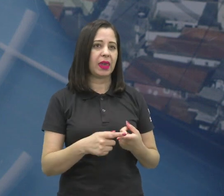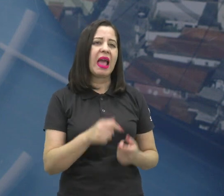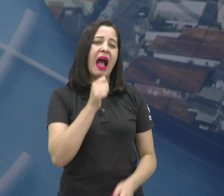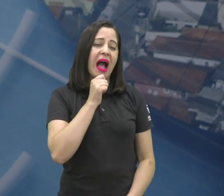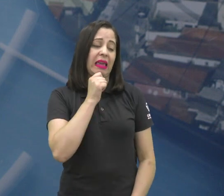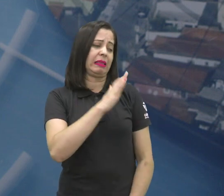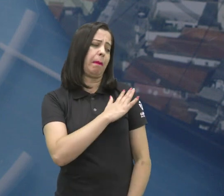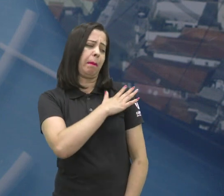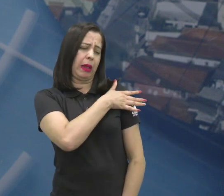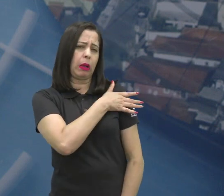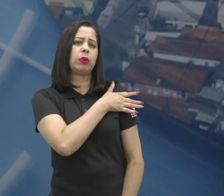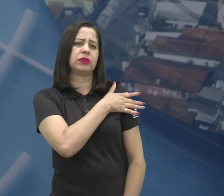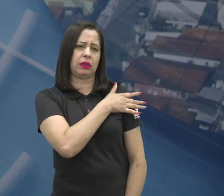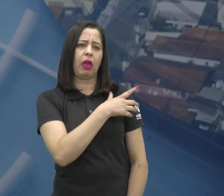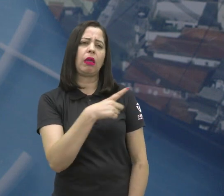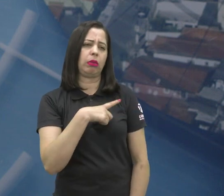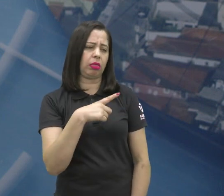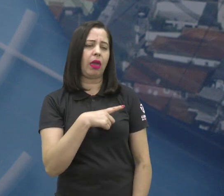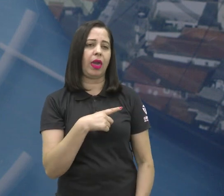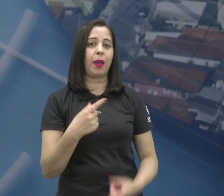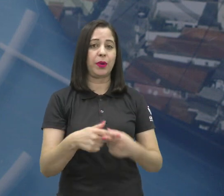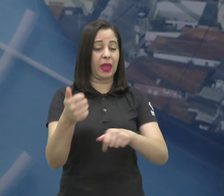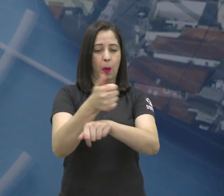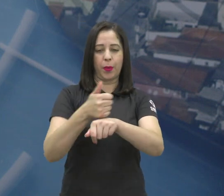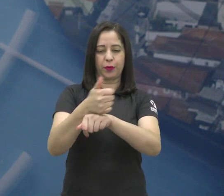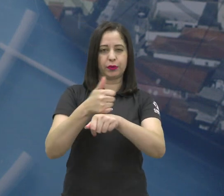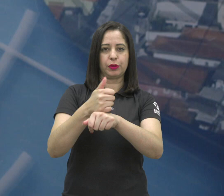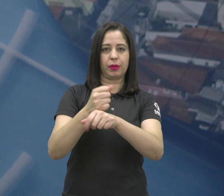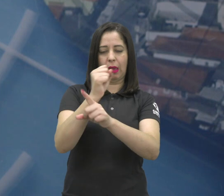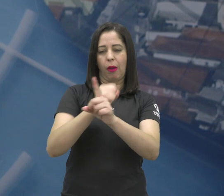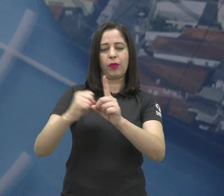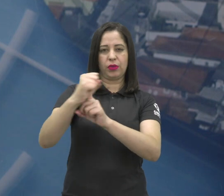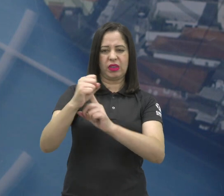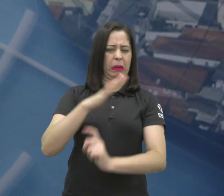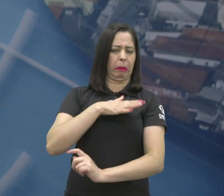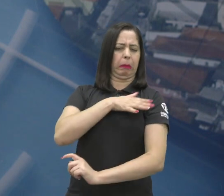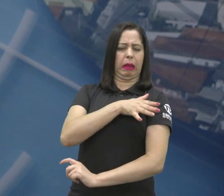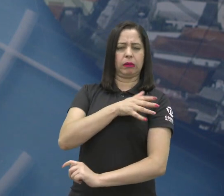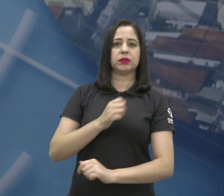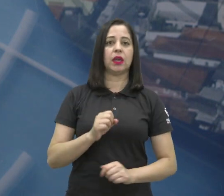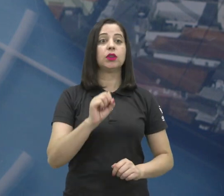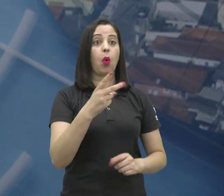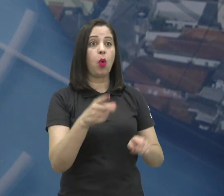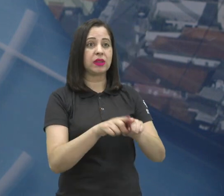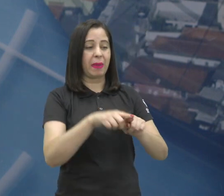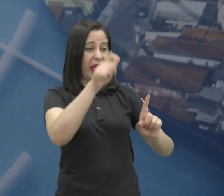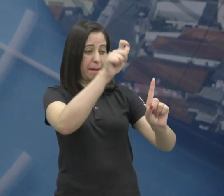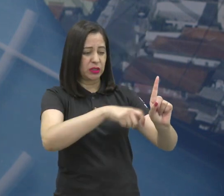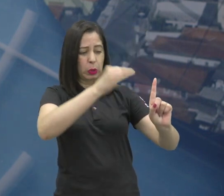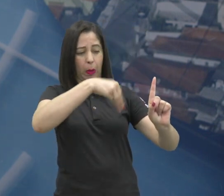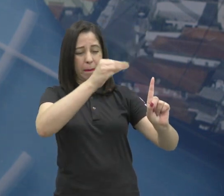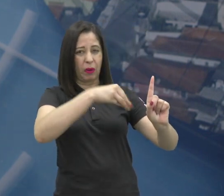muito preconceito, né, em torno do trabalho da assistente social, ou então até daquelas pessoas que estão em situação de vulnerabilidade,